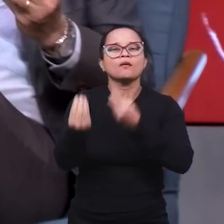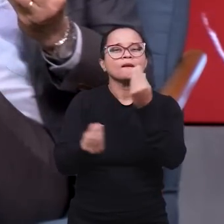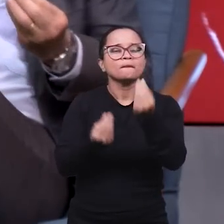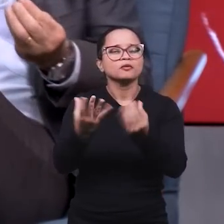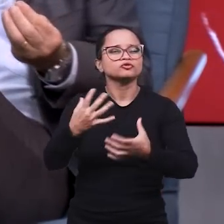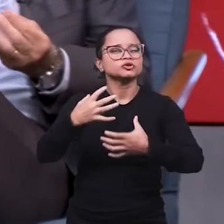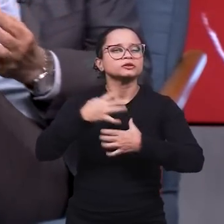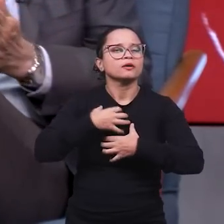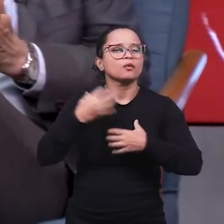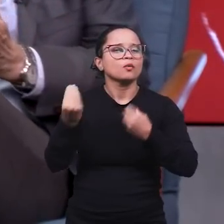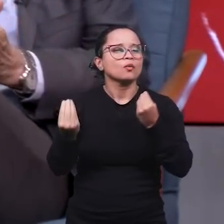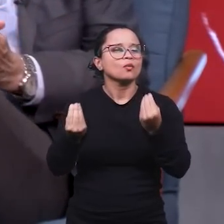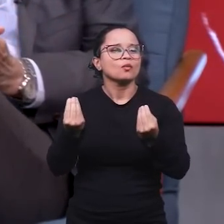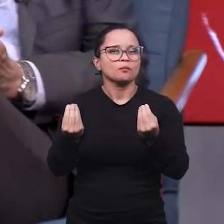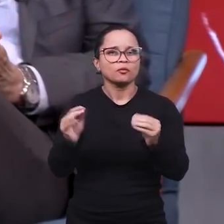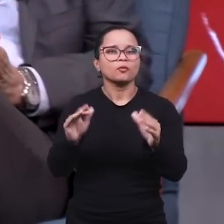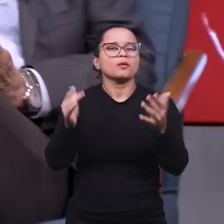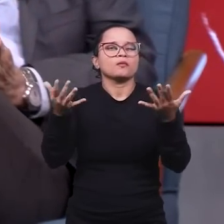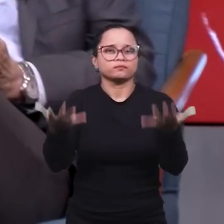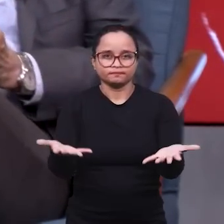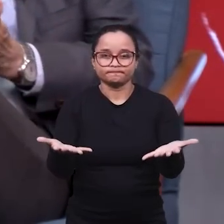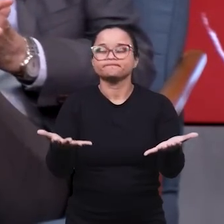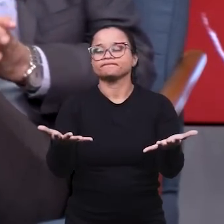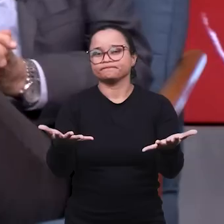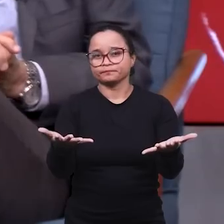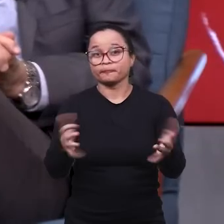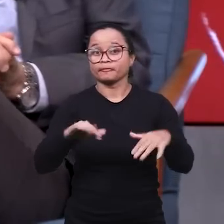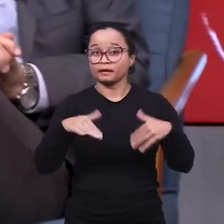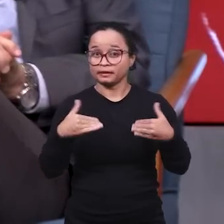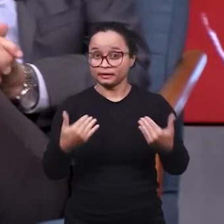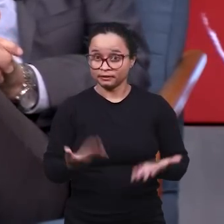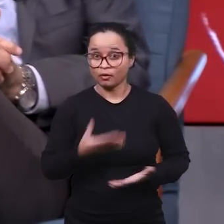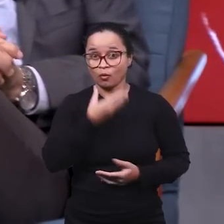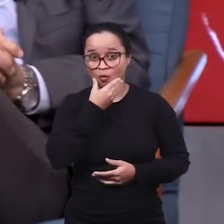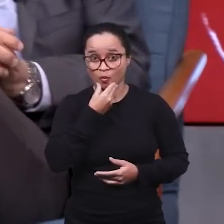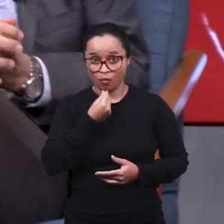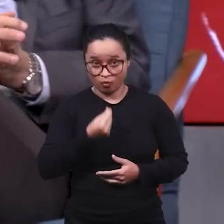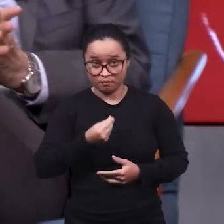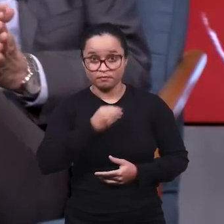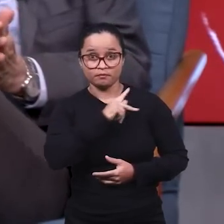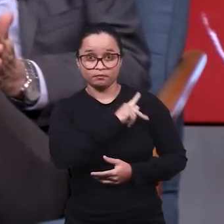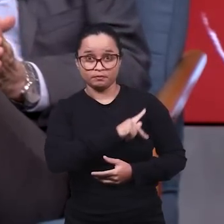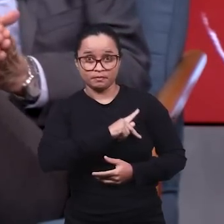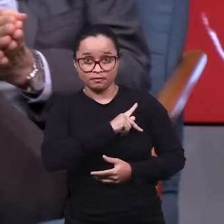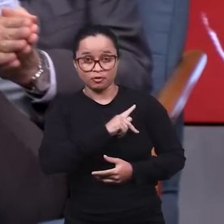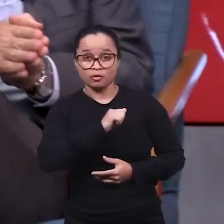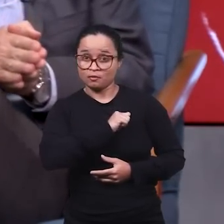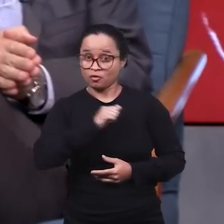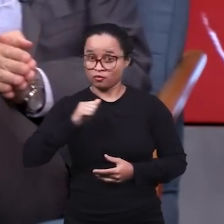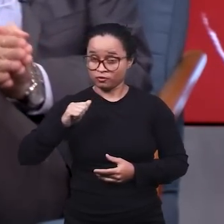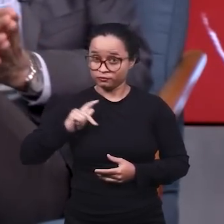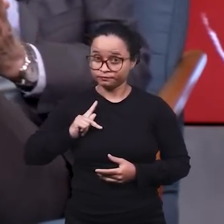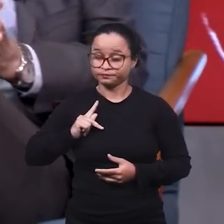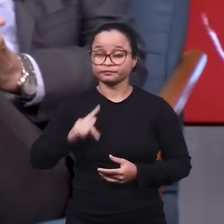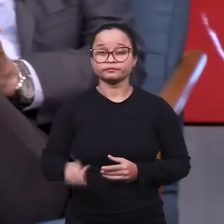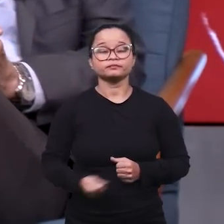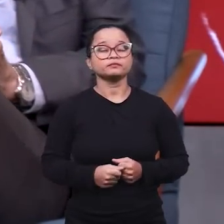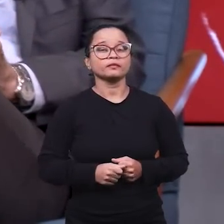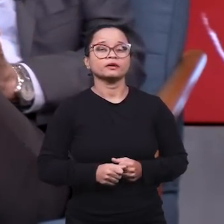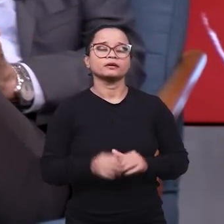que maneira? Então, o apóstolo Paulo diz que o ministério